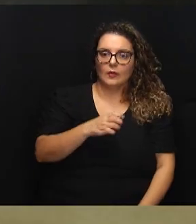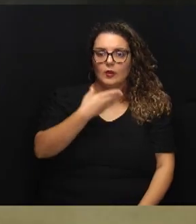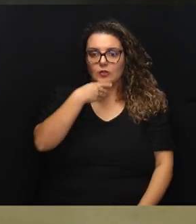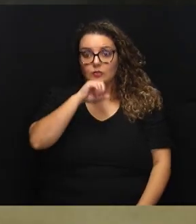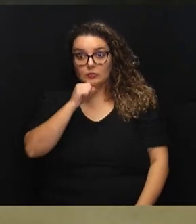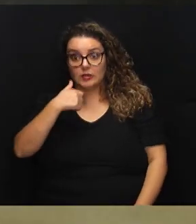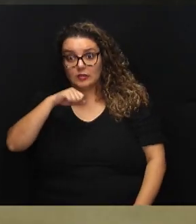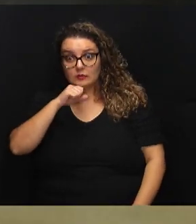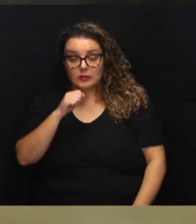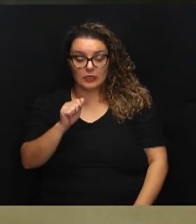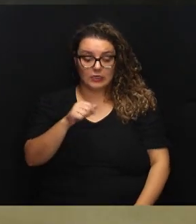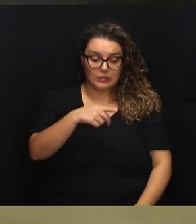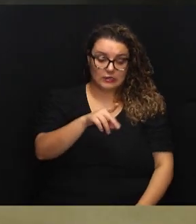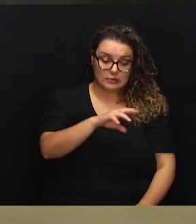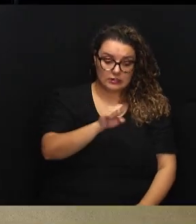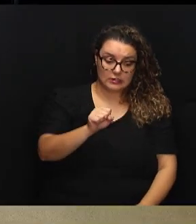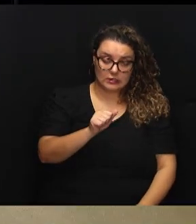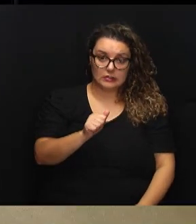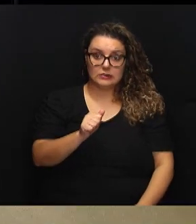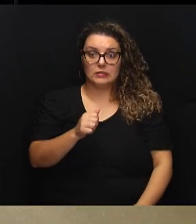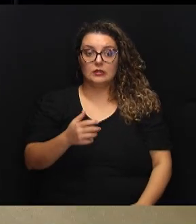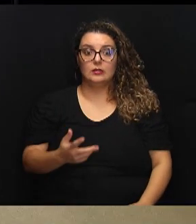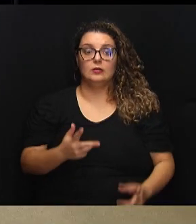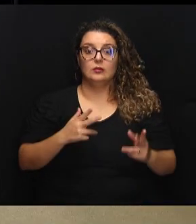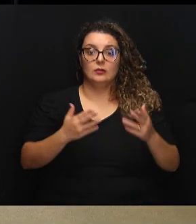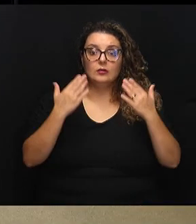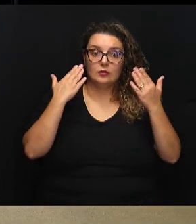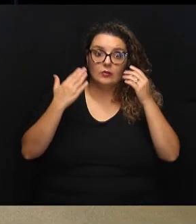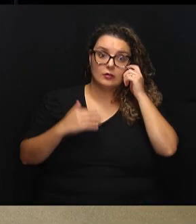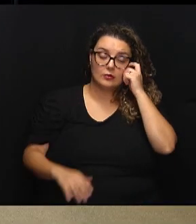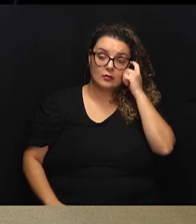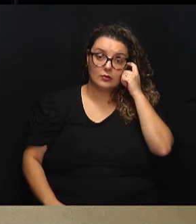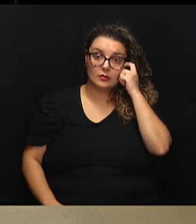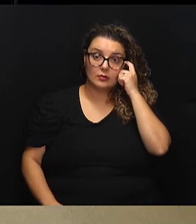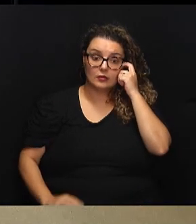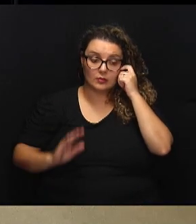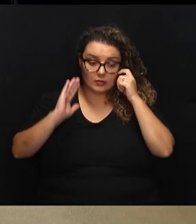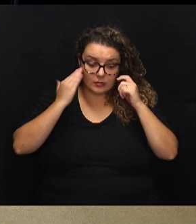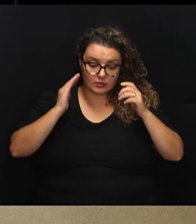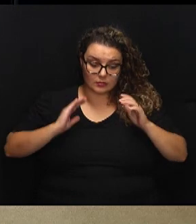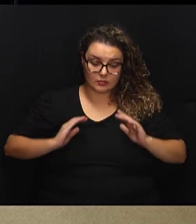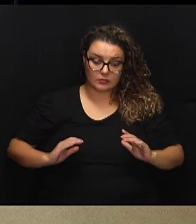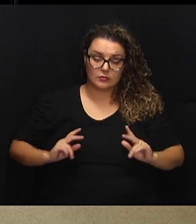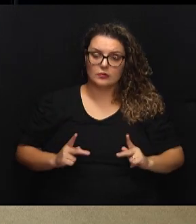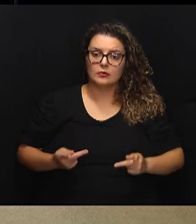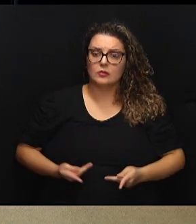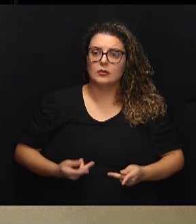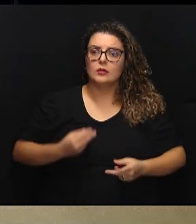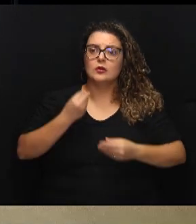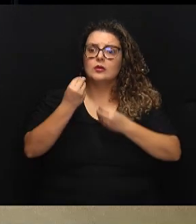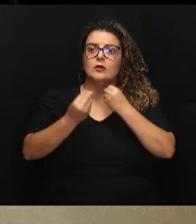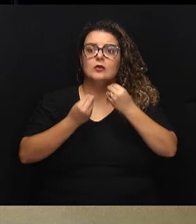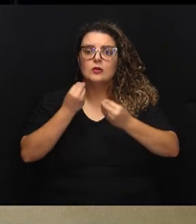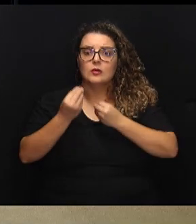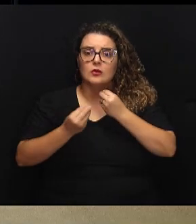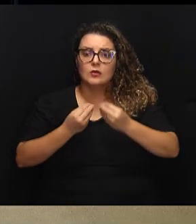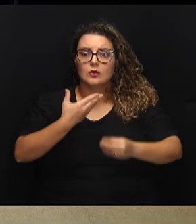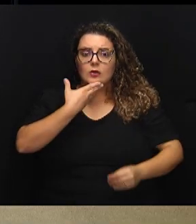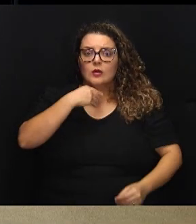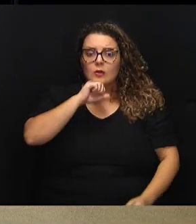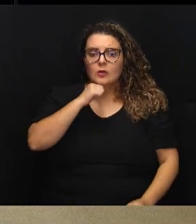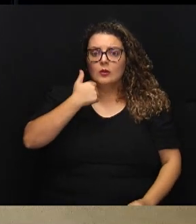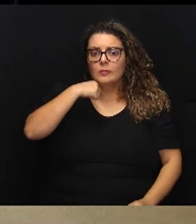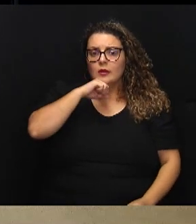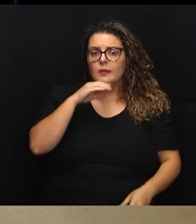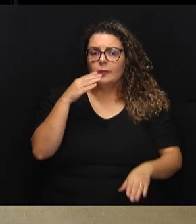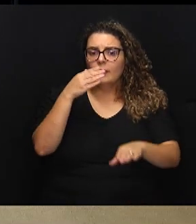como psicóloga, né, e entendedora do comportamento humano, como que os pais eles podem